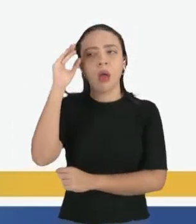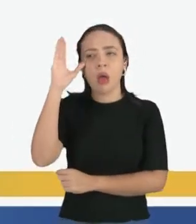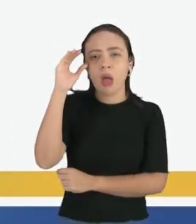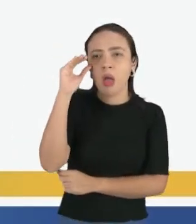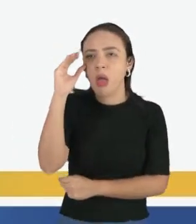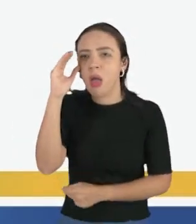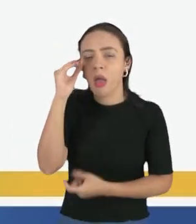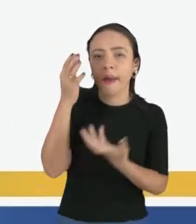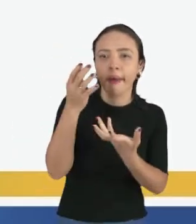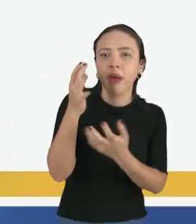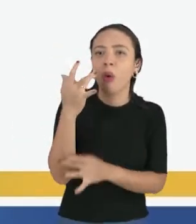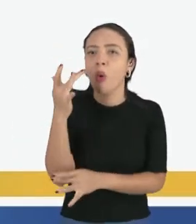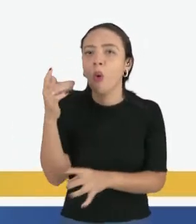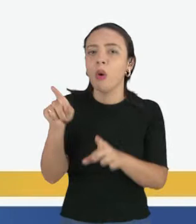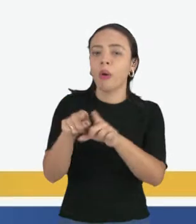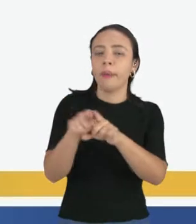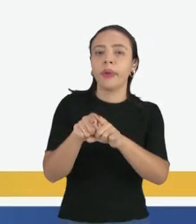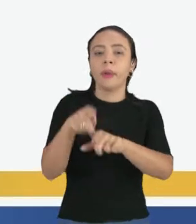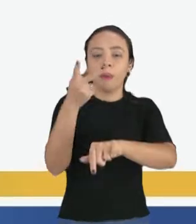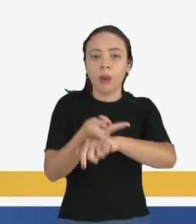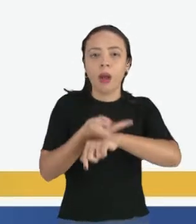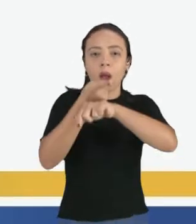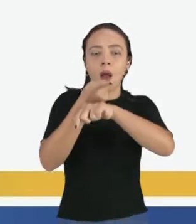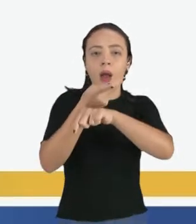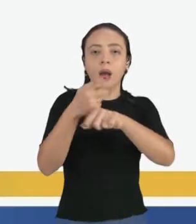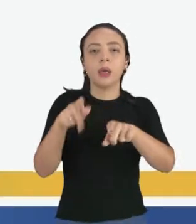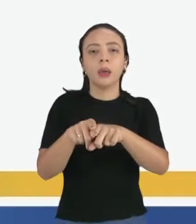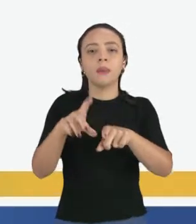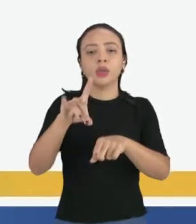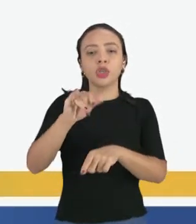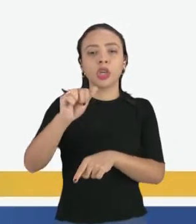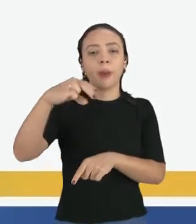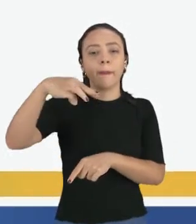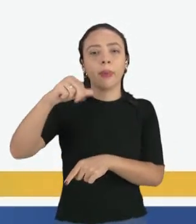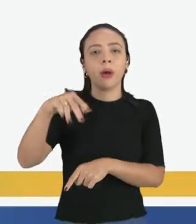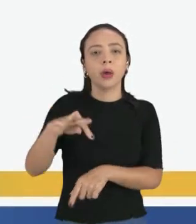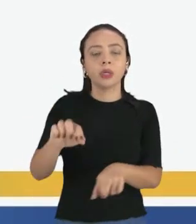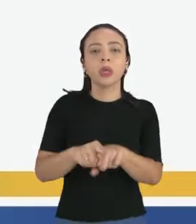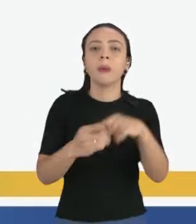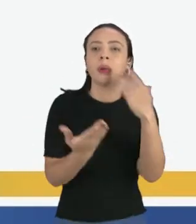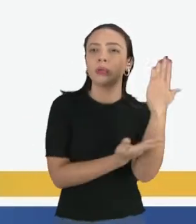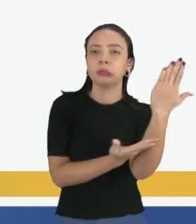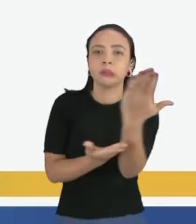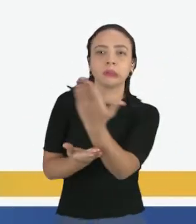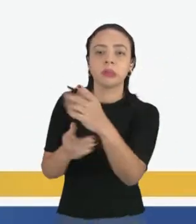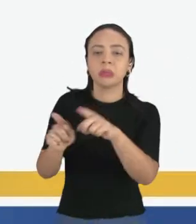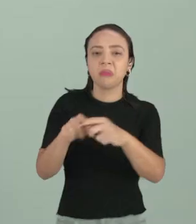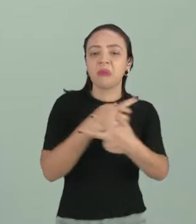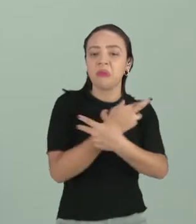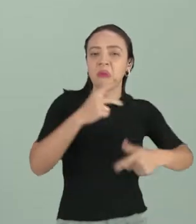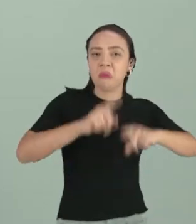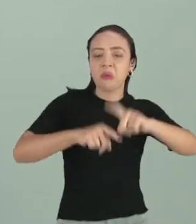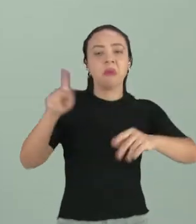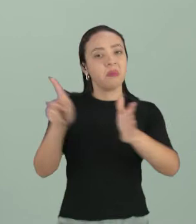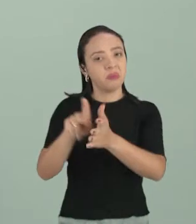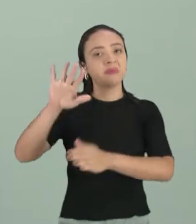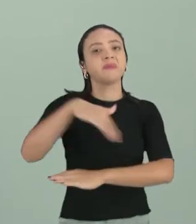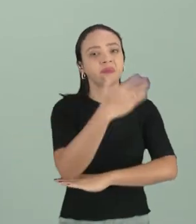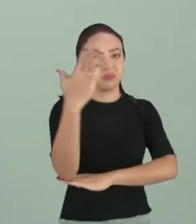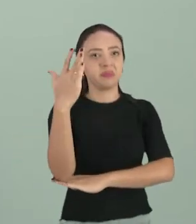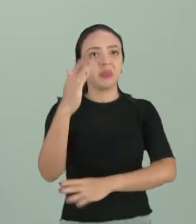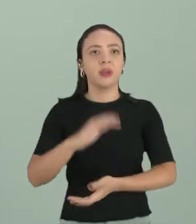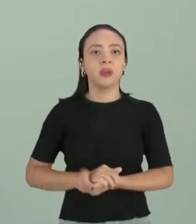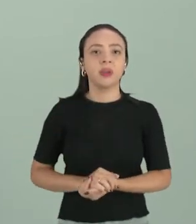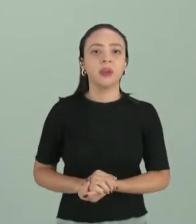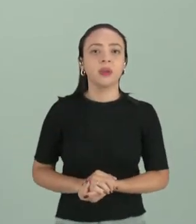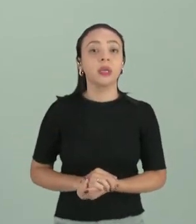por ouro, por prata, por diamante, por madeira e vários outros recursos naturais,